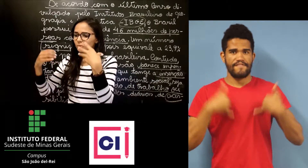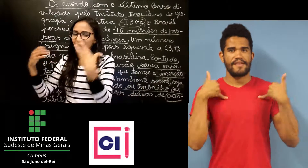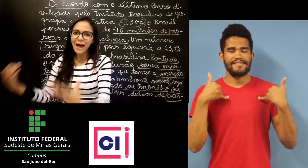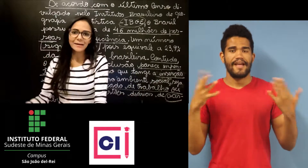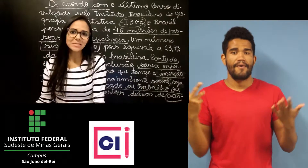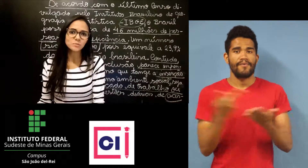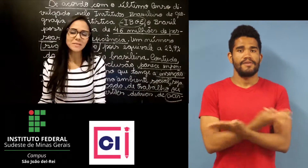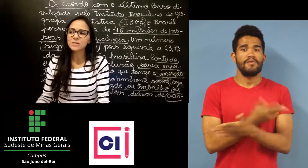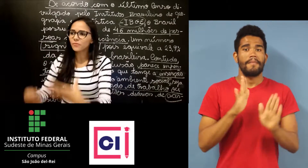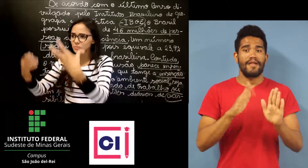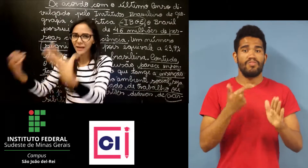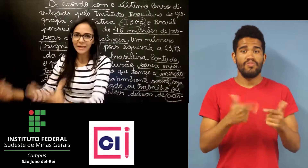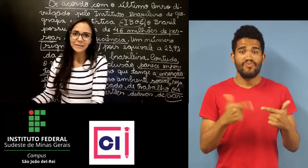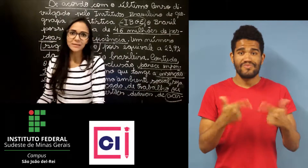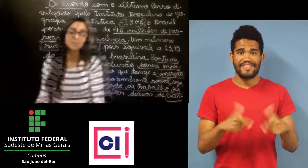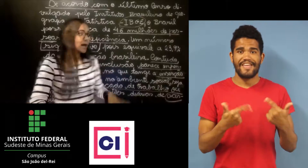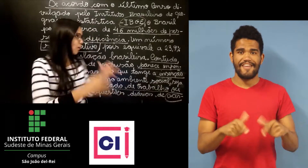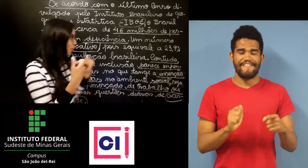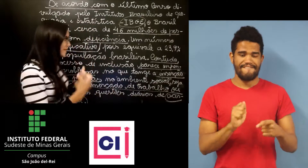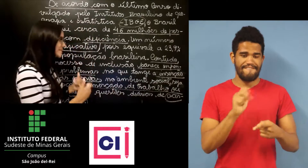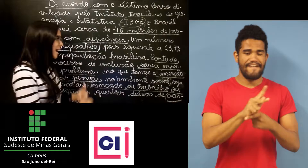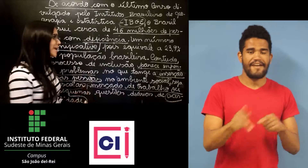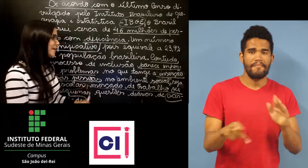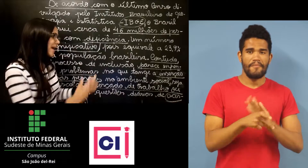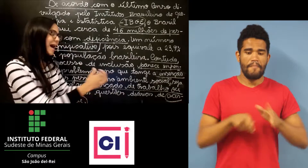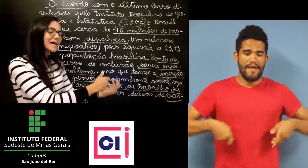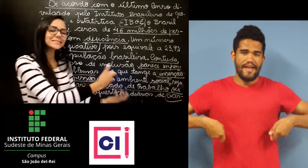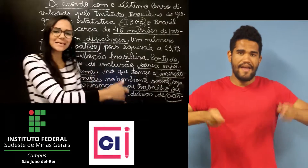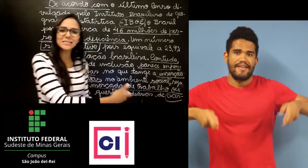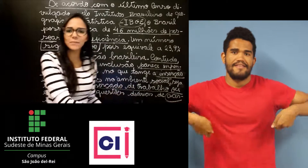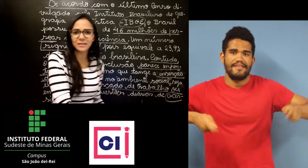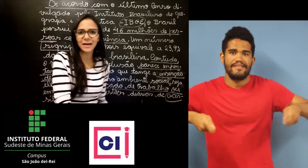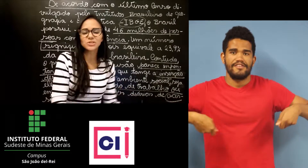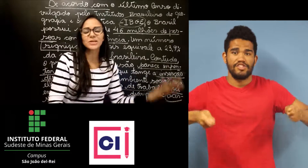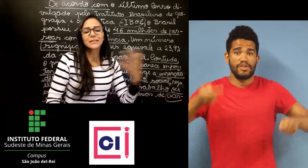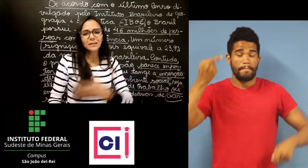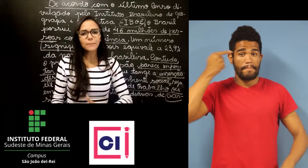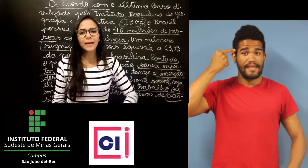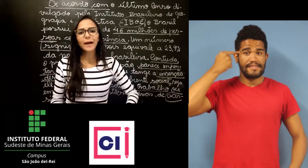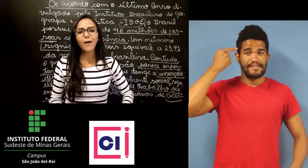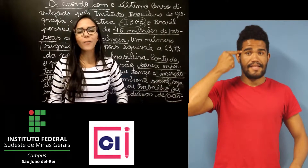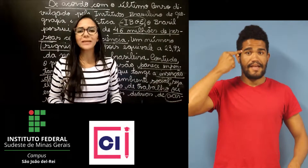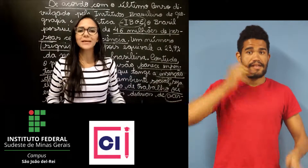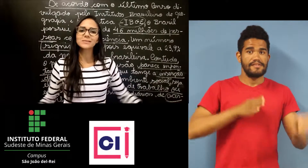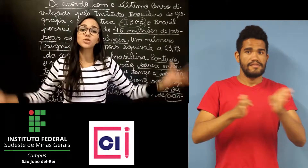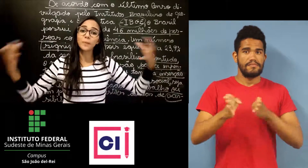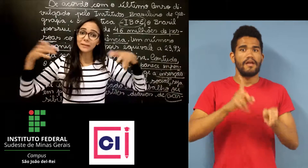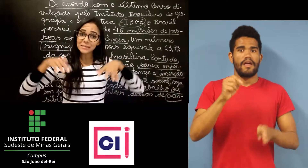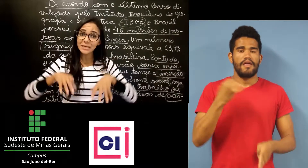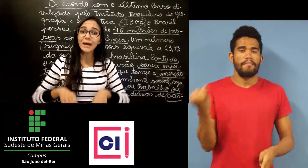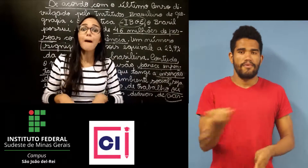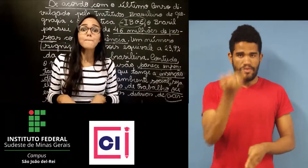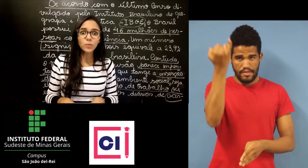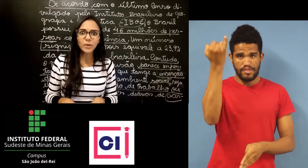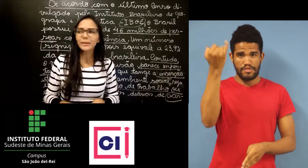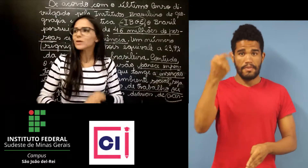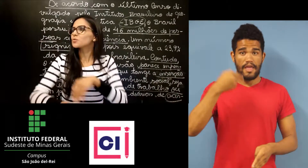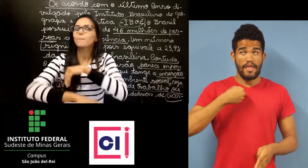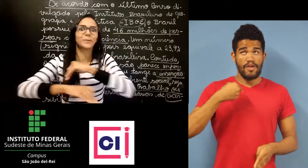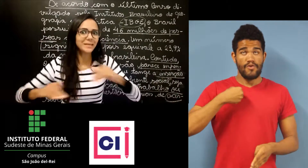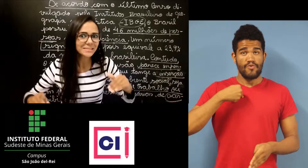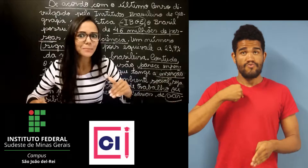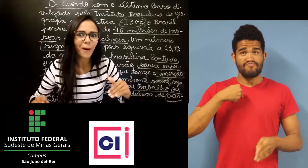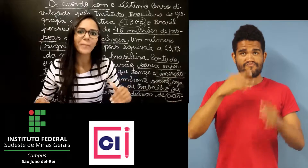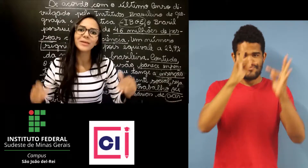não tenha lugares específicos para cadeirantes. Pensar em acessibilidade também é algo interessante para trazer para o meu